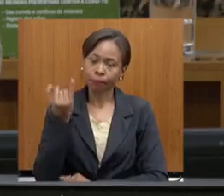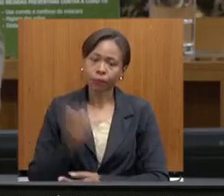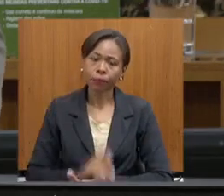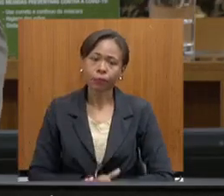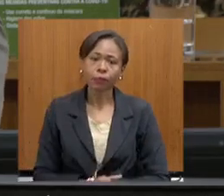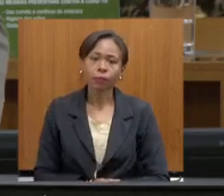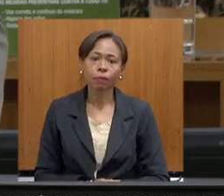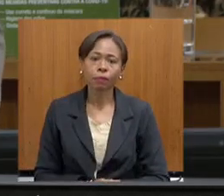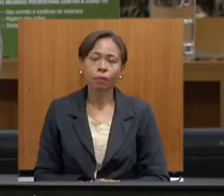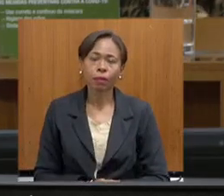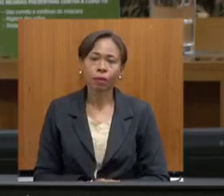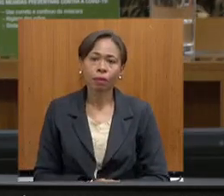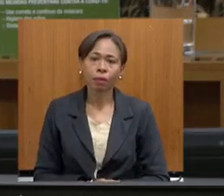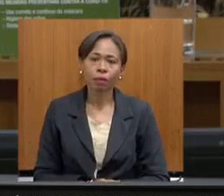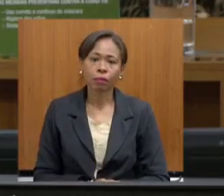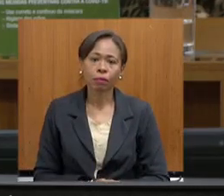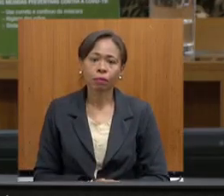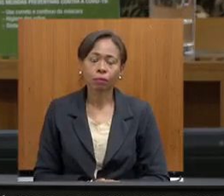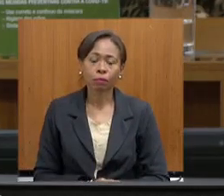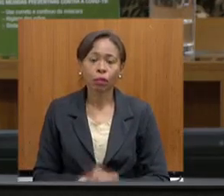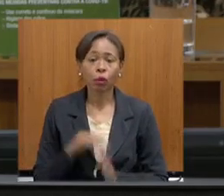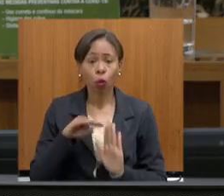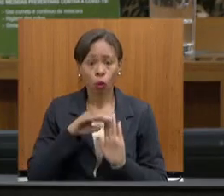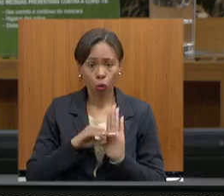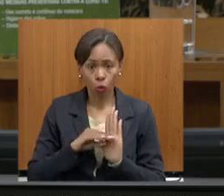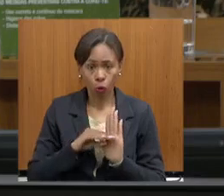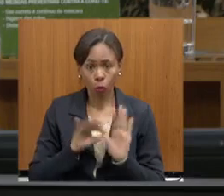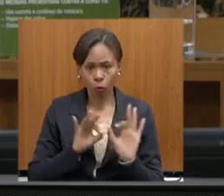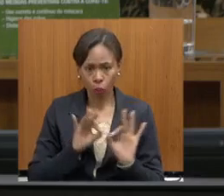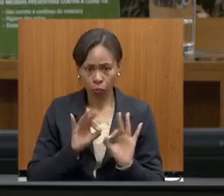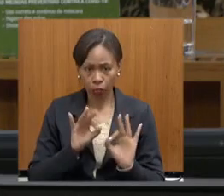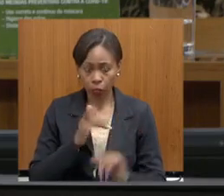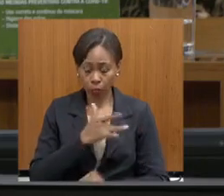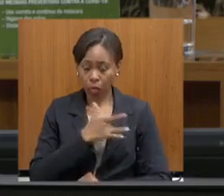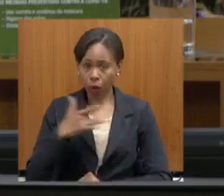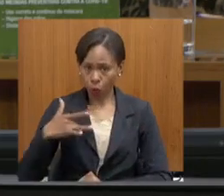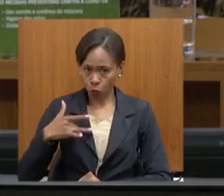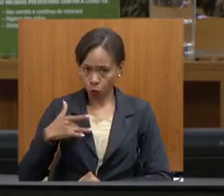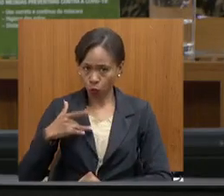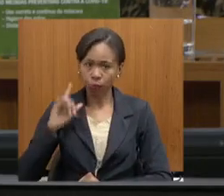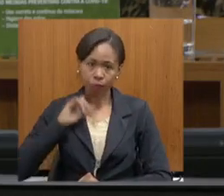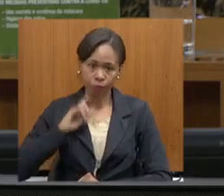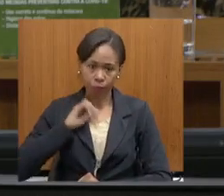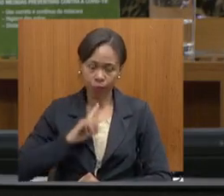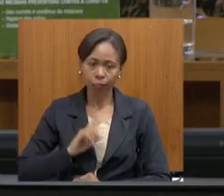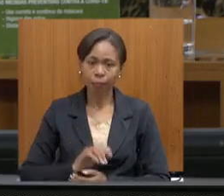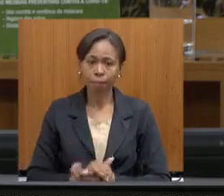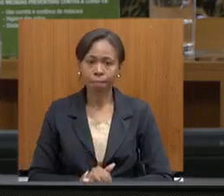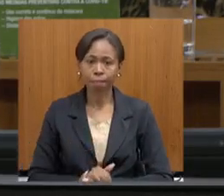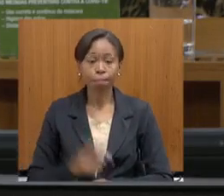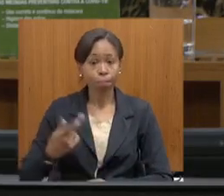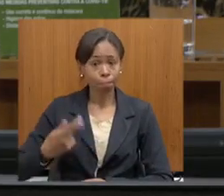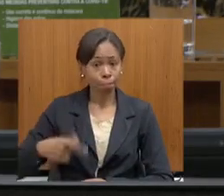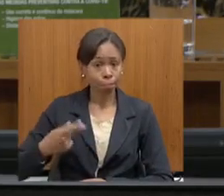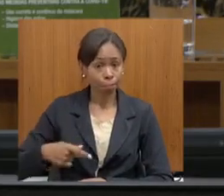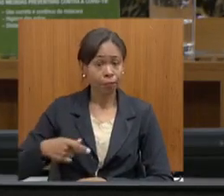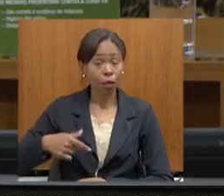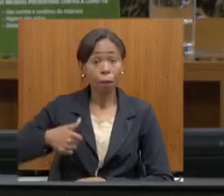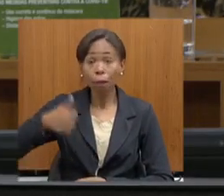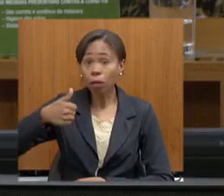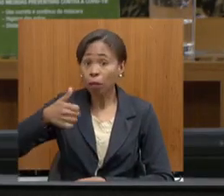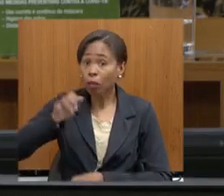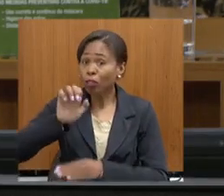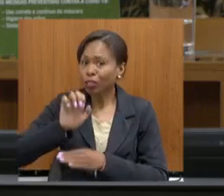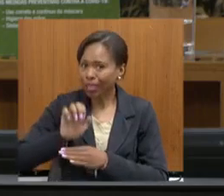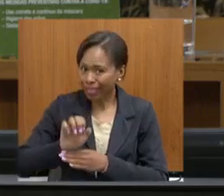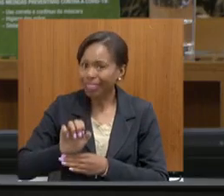fogo o ponto projeto só de Minas pode passar nós temos aí né Minas Gerais o primeiro estado da